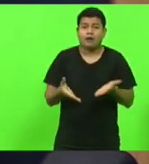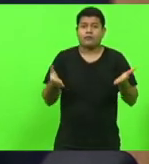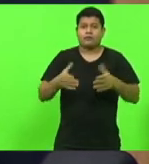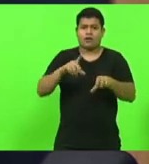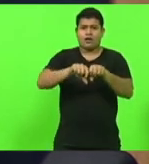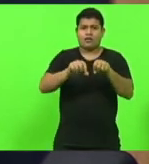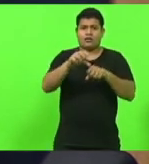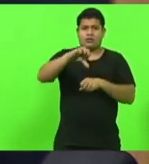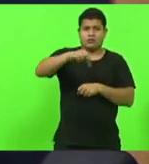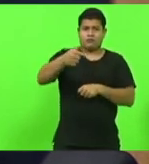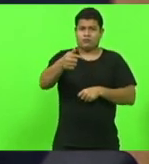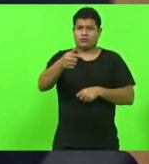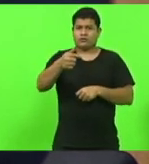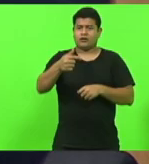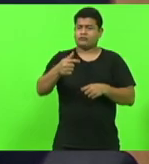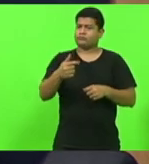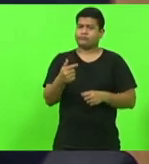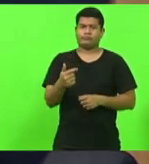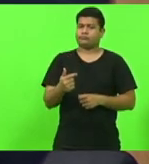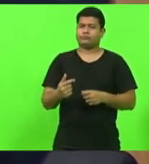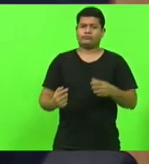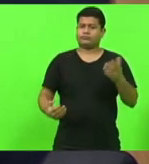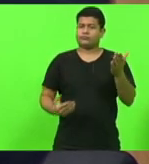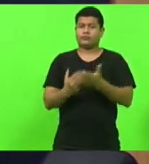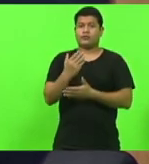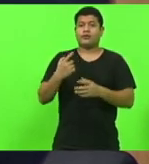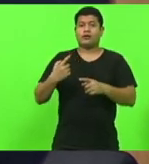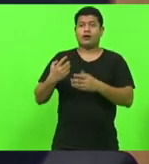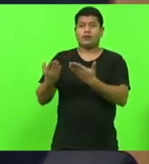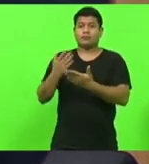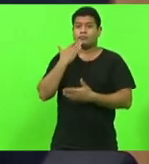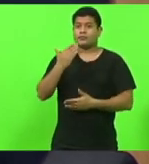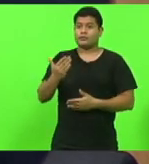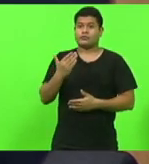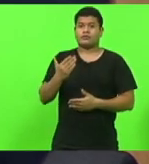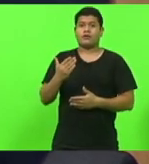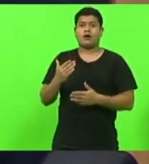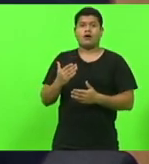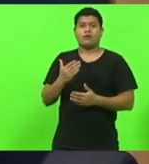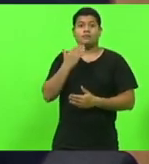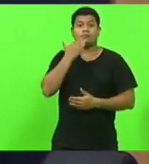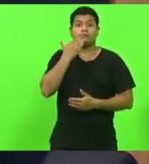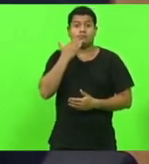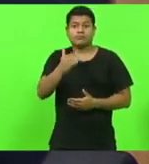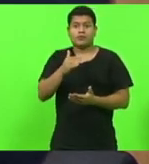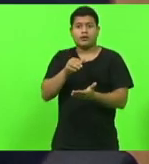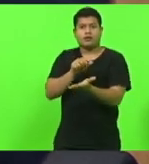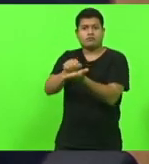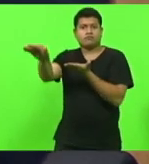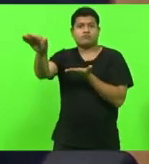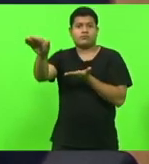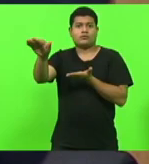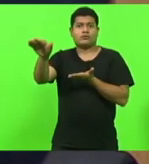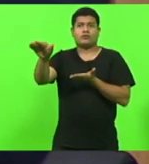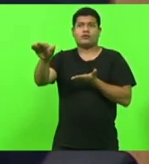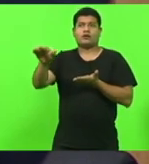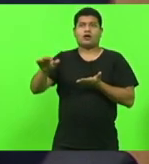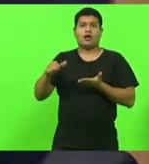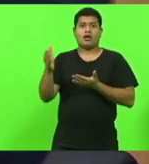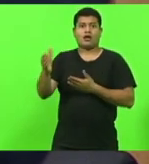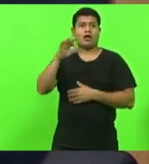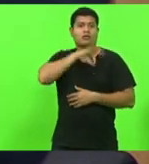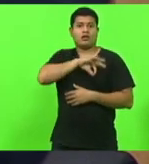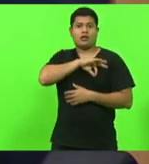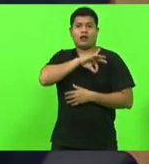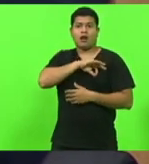97, no qual a pessoa pediu exoneração, pediu para sair, agora aumentou o salário